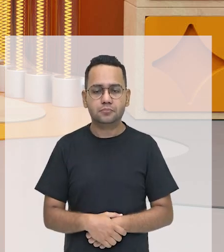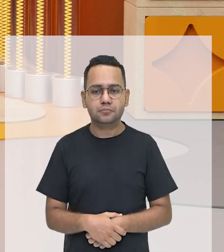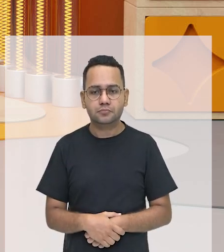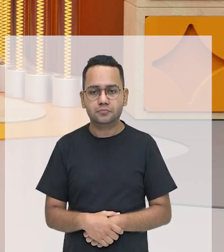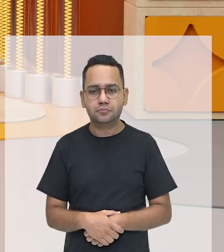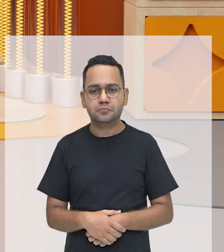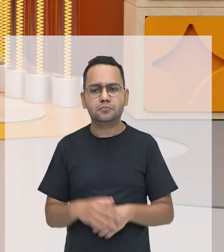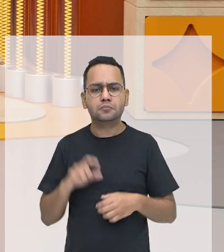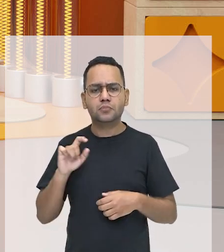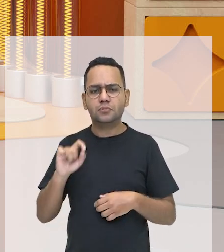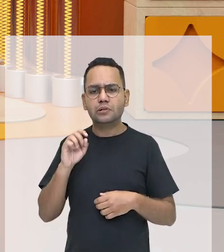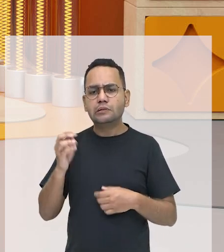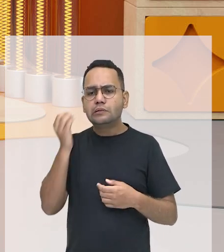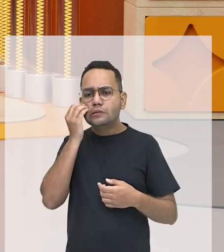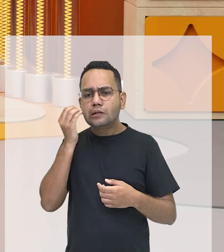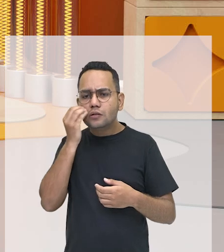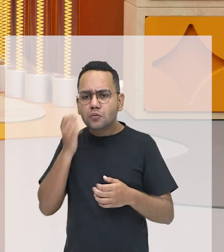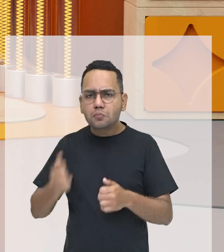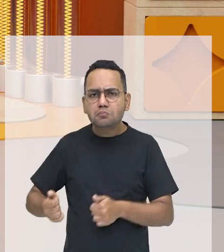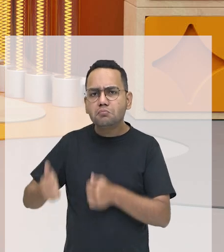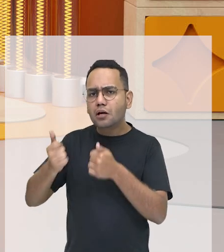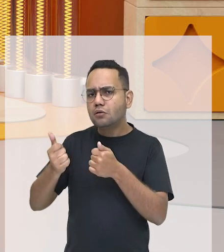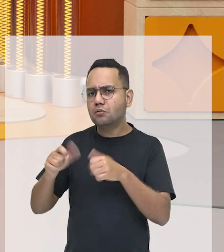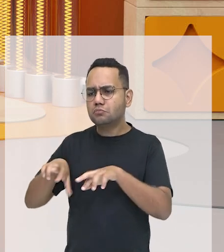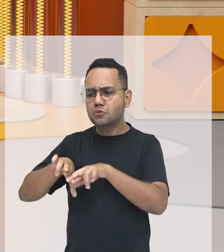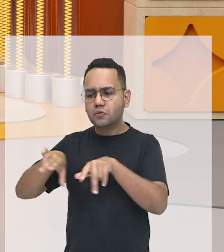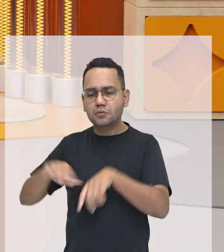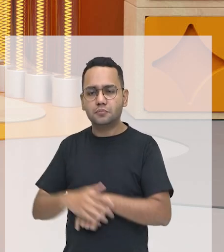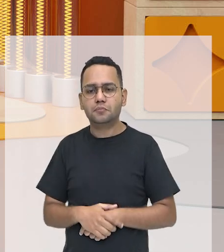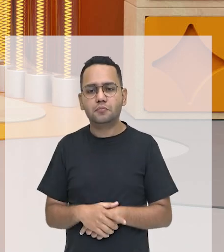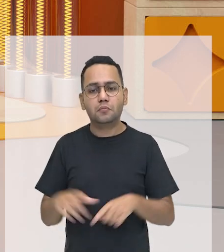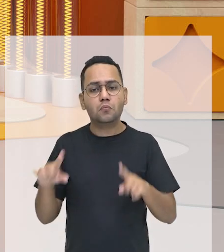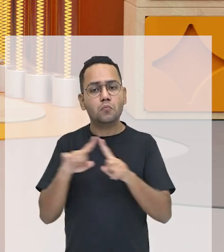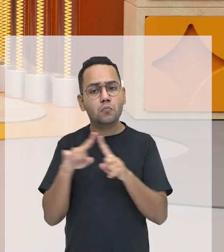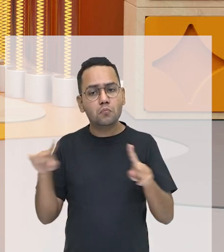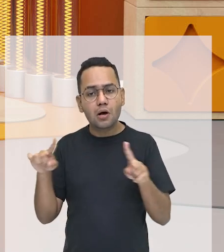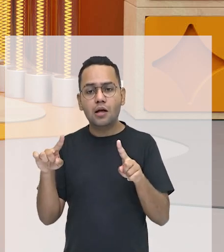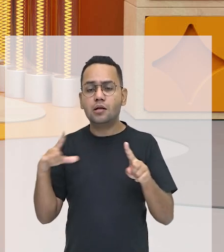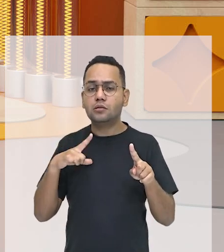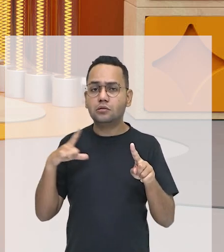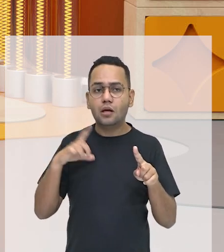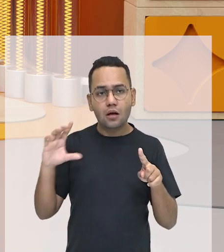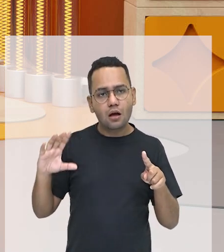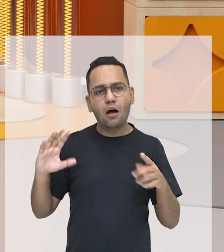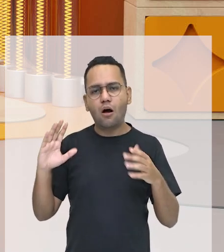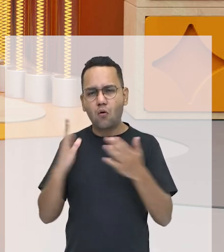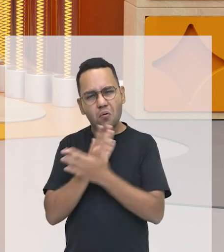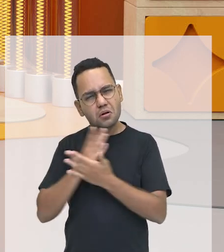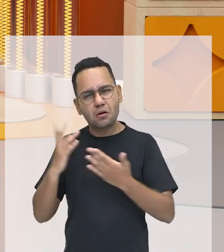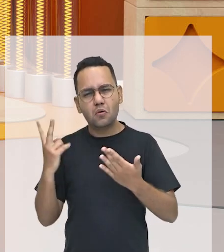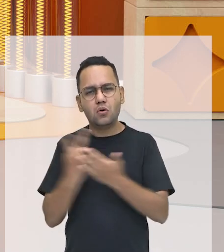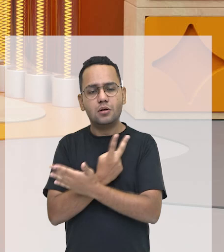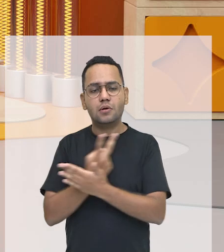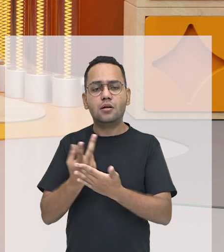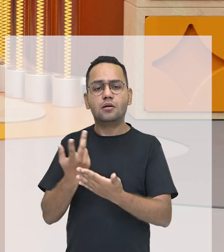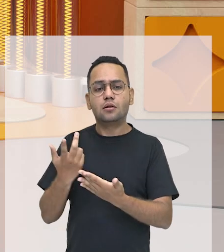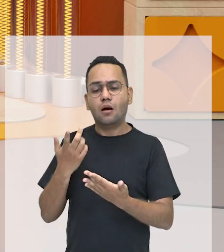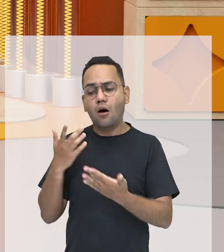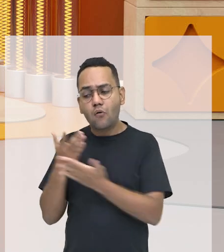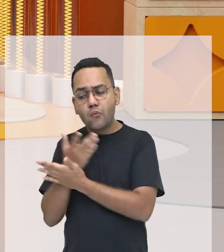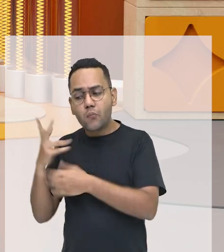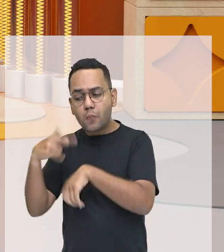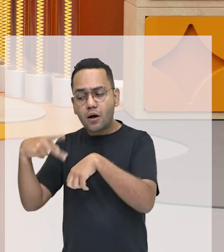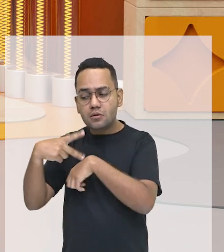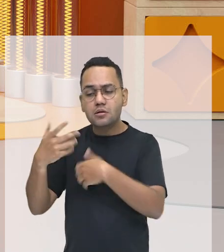né, melhorar cada vez mais, mas também existem situações em que esses países querem também adentrar onde? Na União Europeia, né, que é um